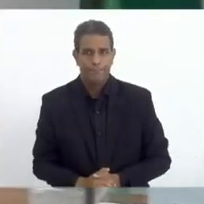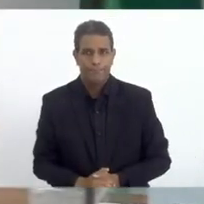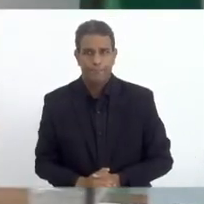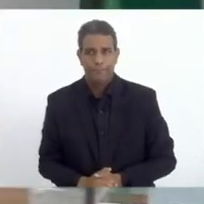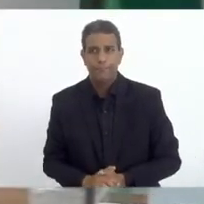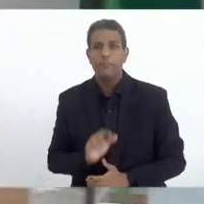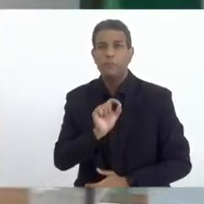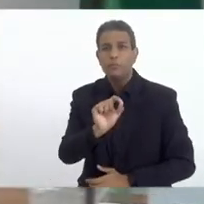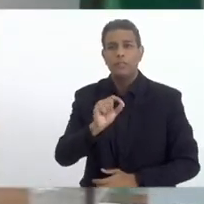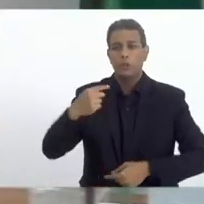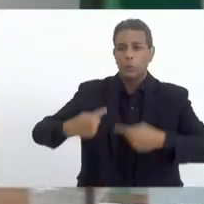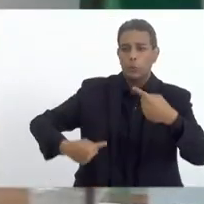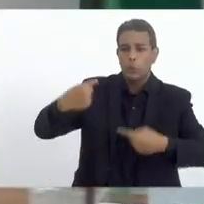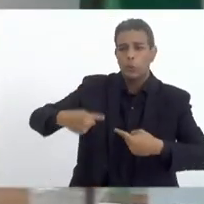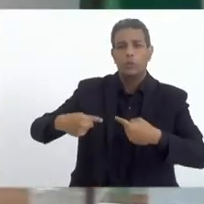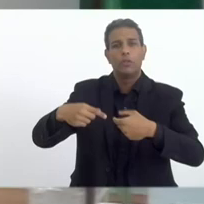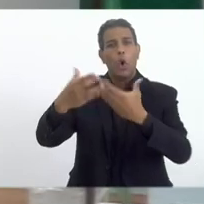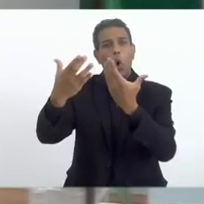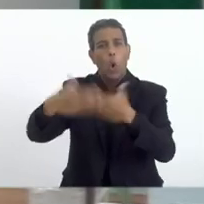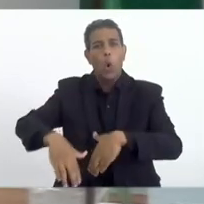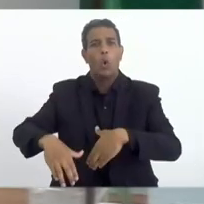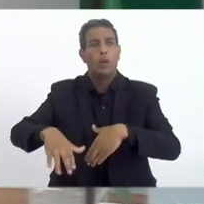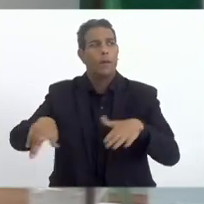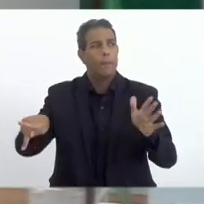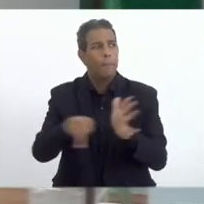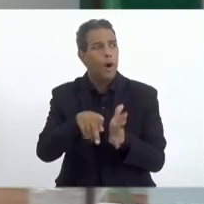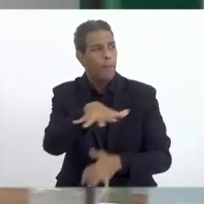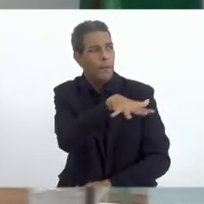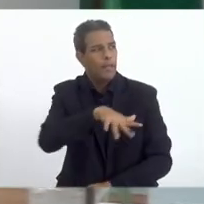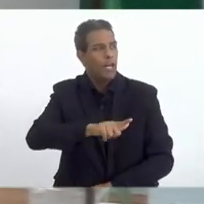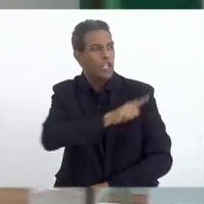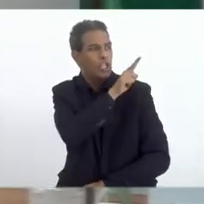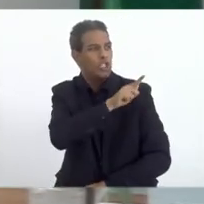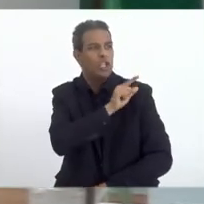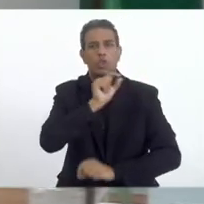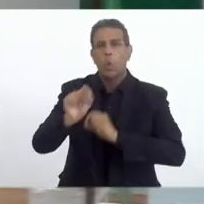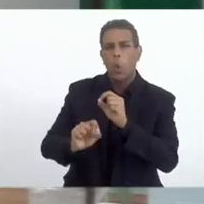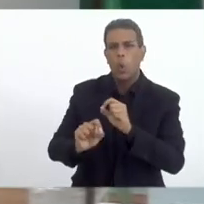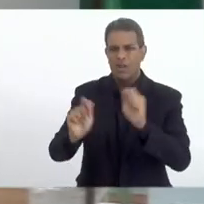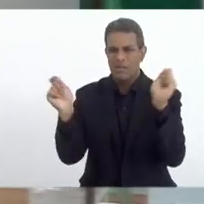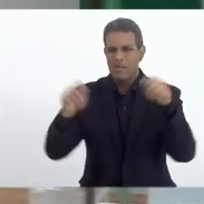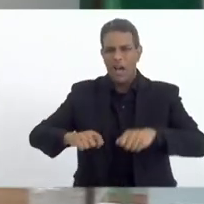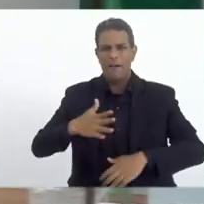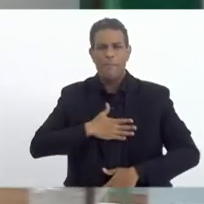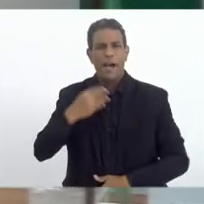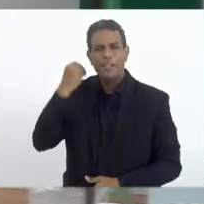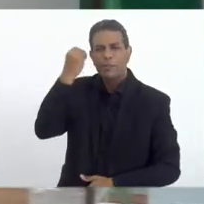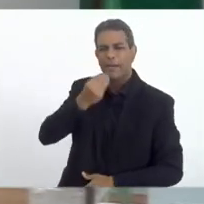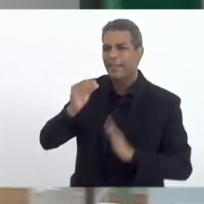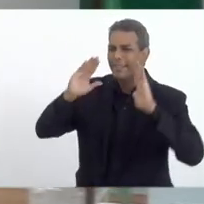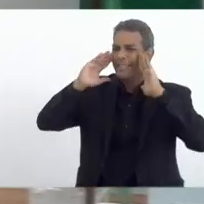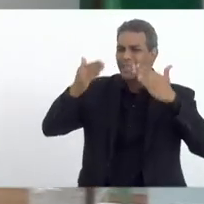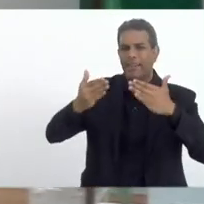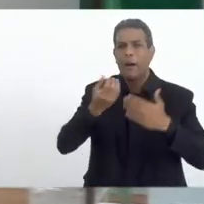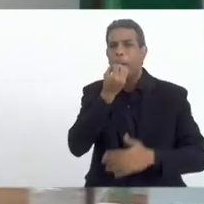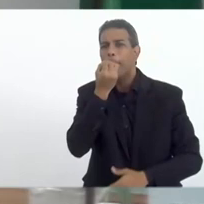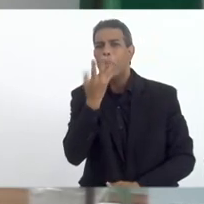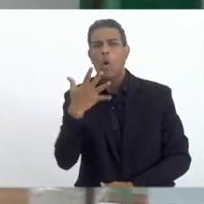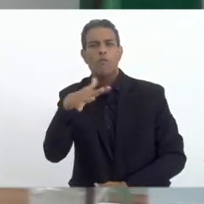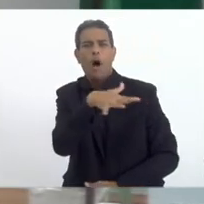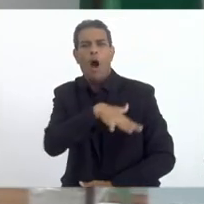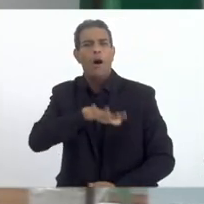que entraram no concurso de gestores, né? Isso é, para mim, especialmente,